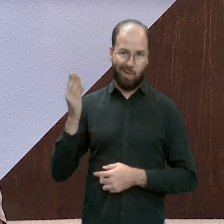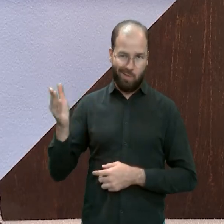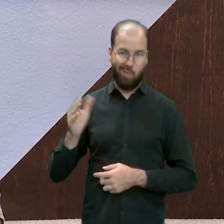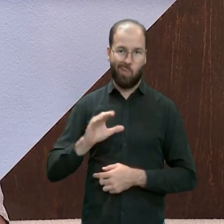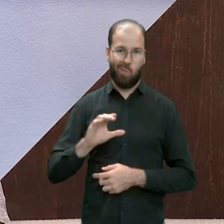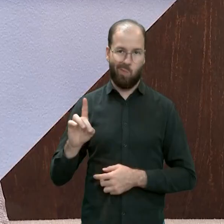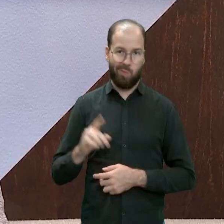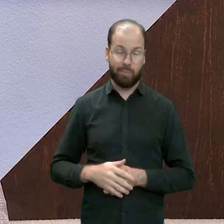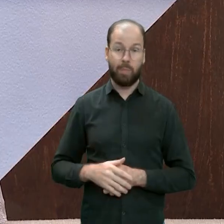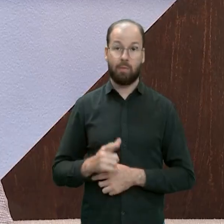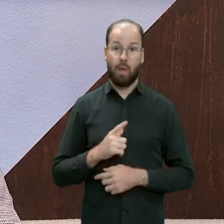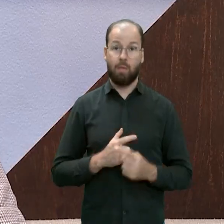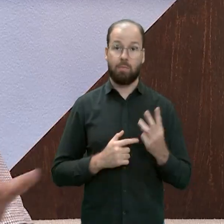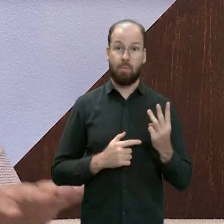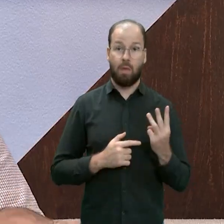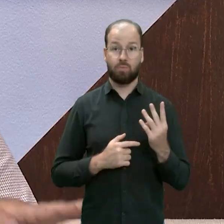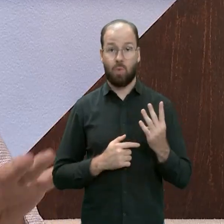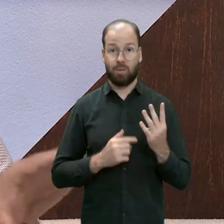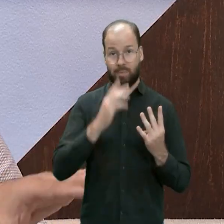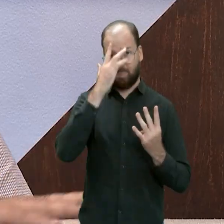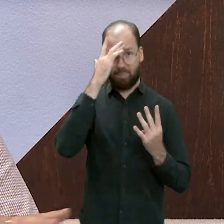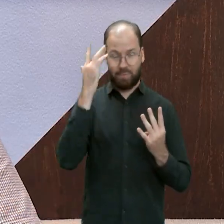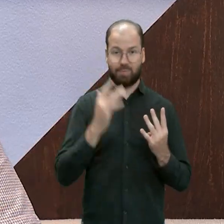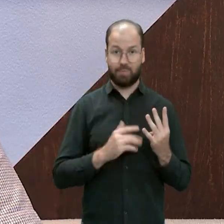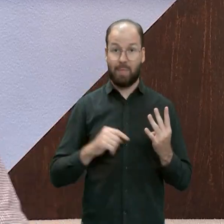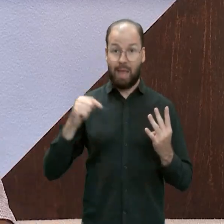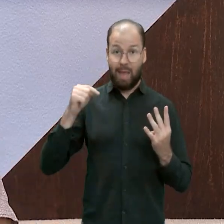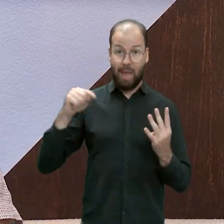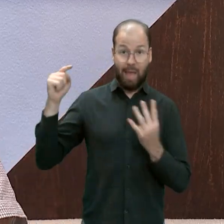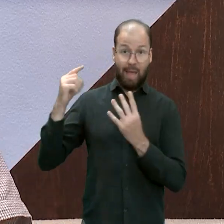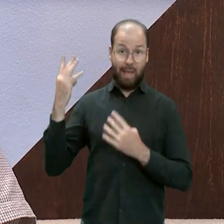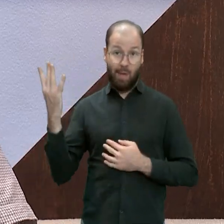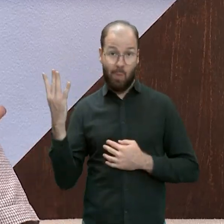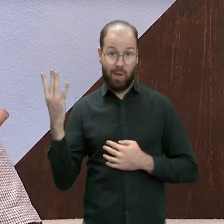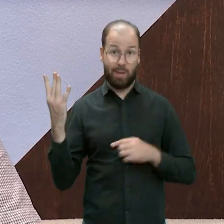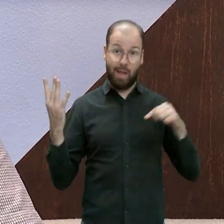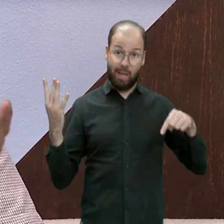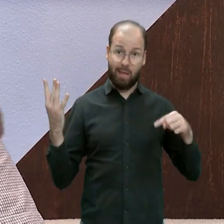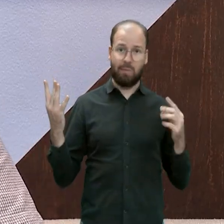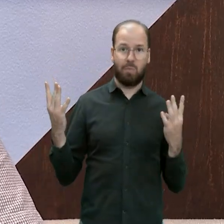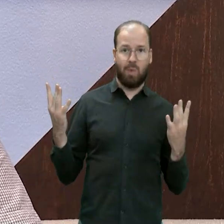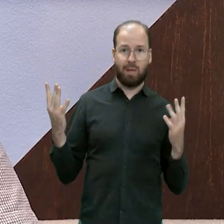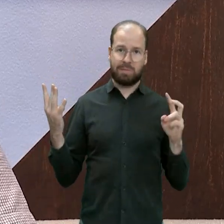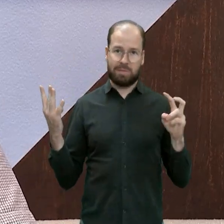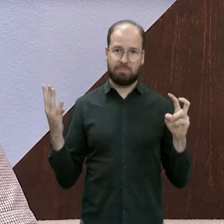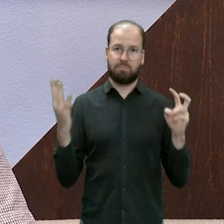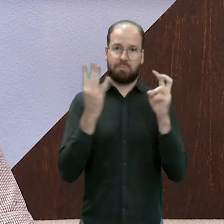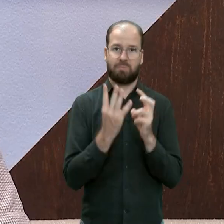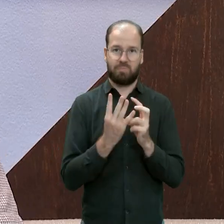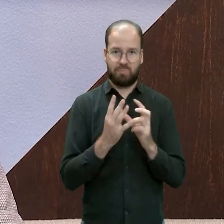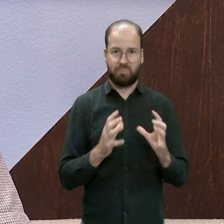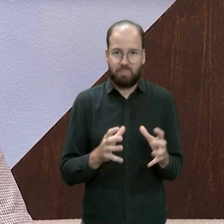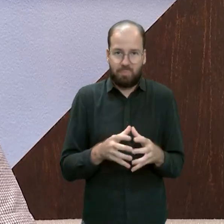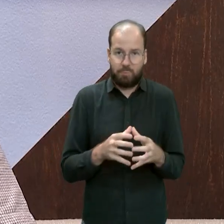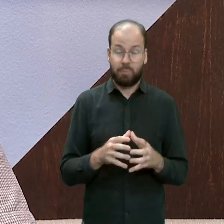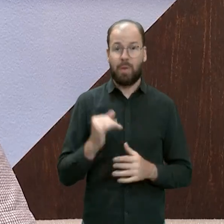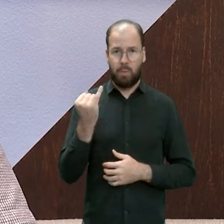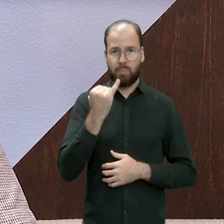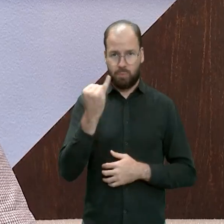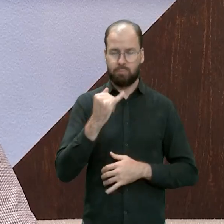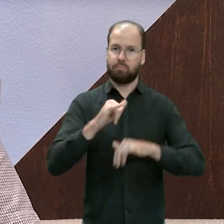temos 3, 4 pessoas e aqui 4, 5 pessoas, né? Mas nós temos, é importante falar isso, né, para os